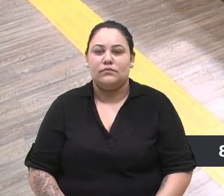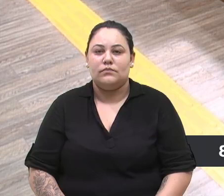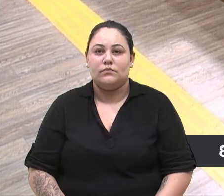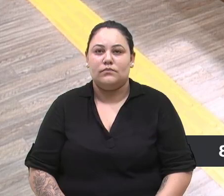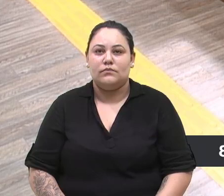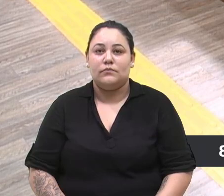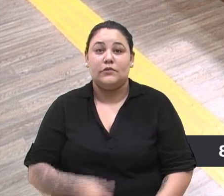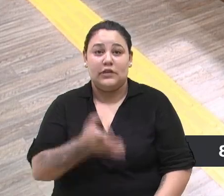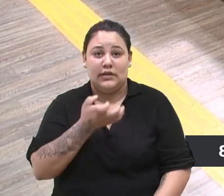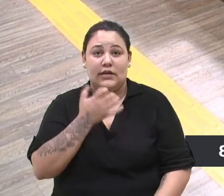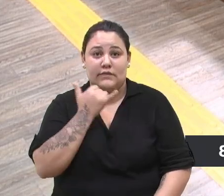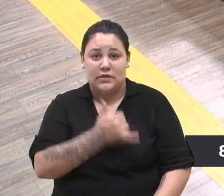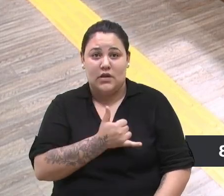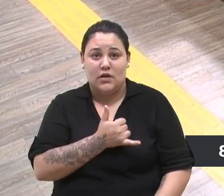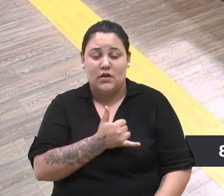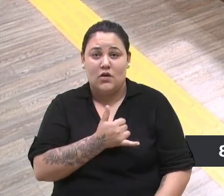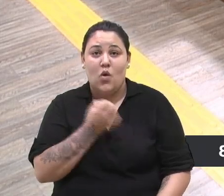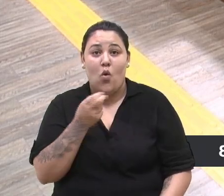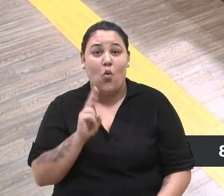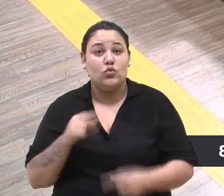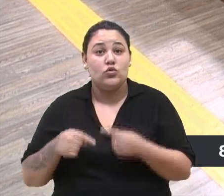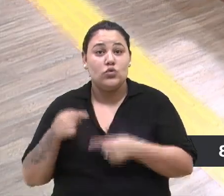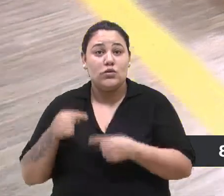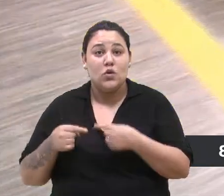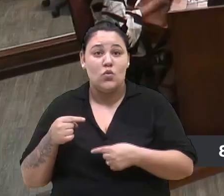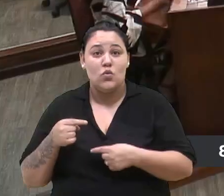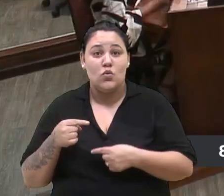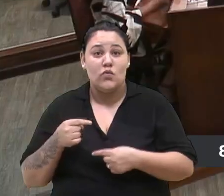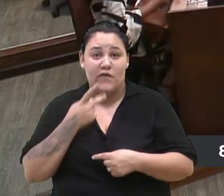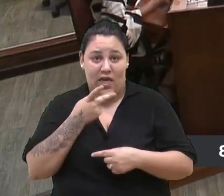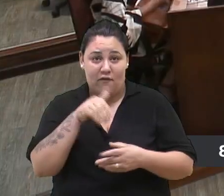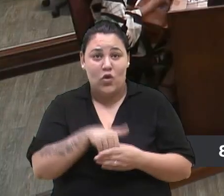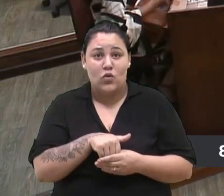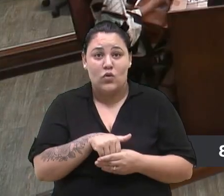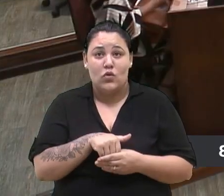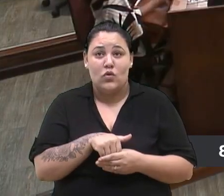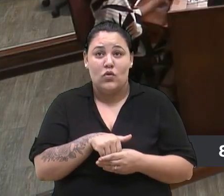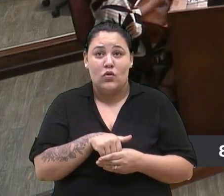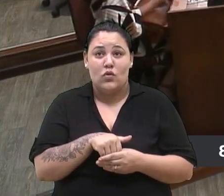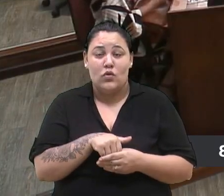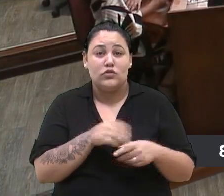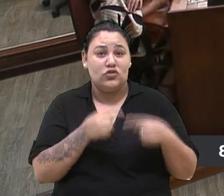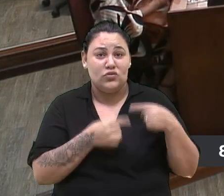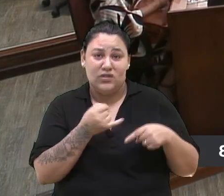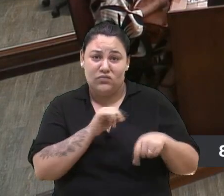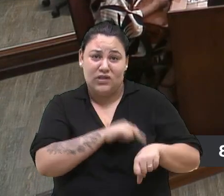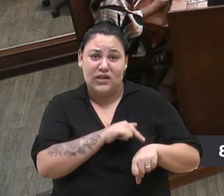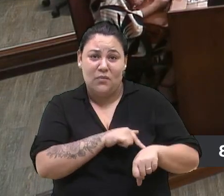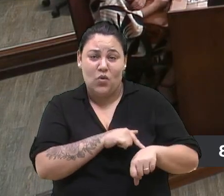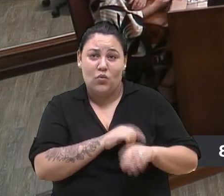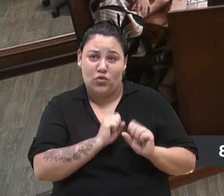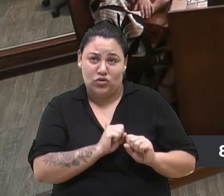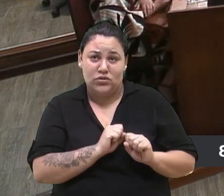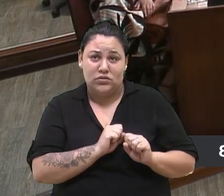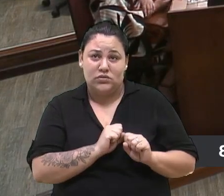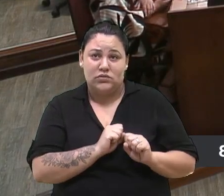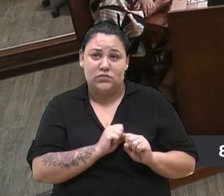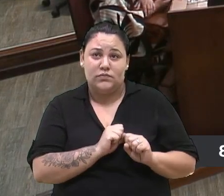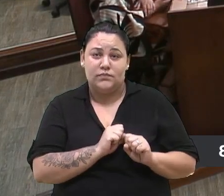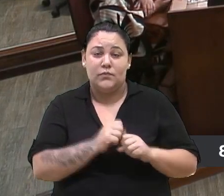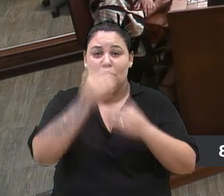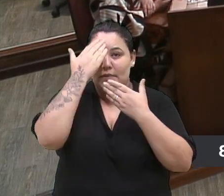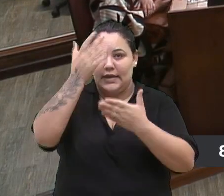discussão? Declarar voto? Discussão, se dá tempo. Discussão, pois não. Obrigado, senhor presidente, senhoras e